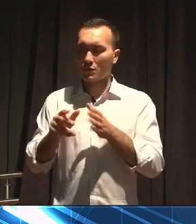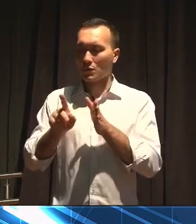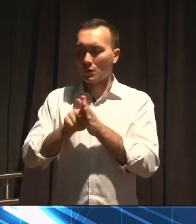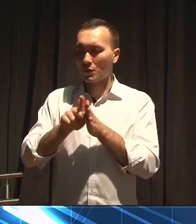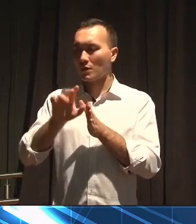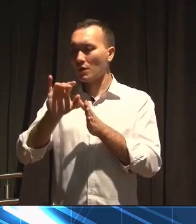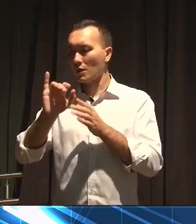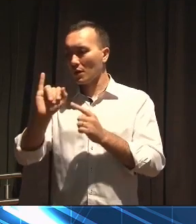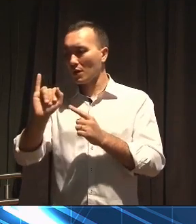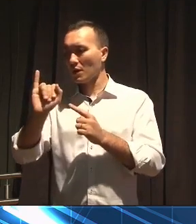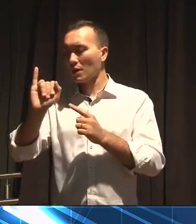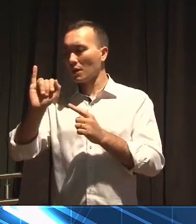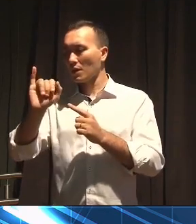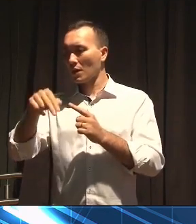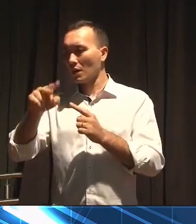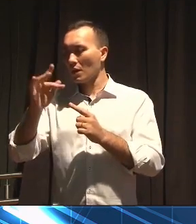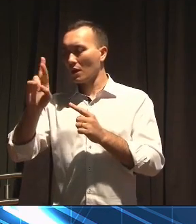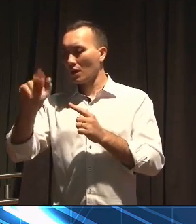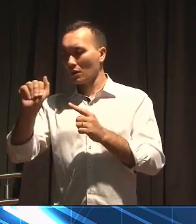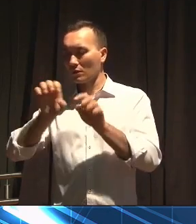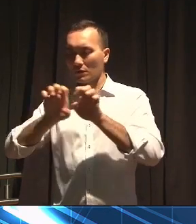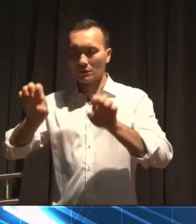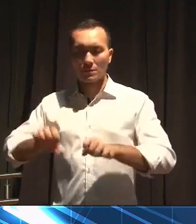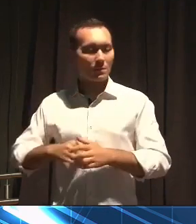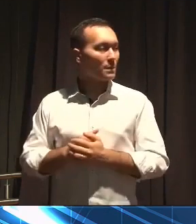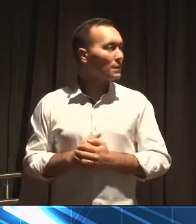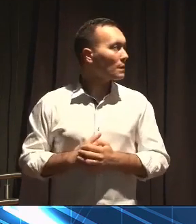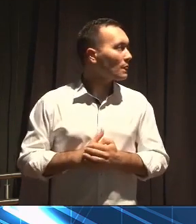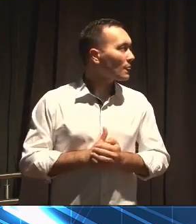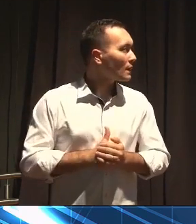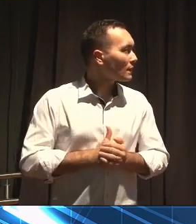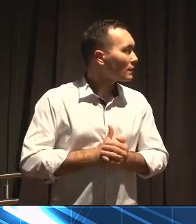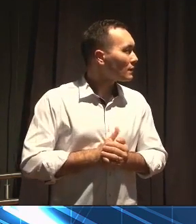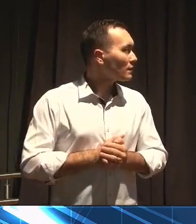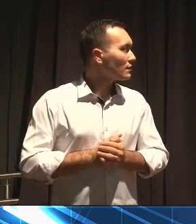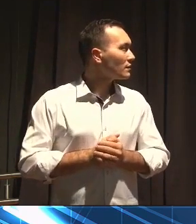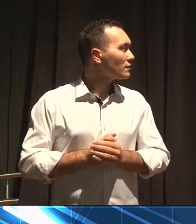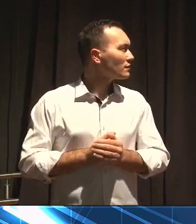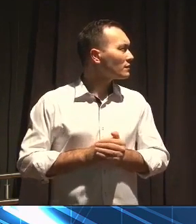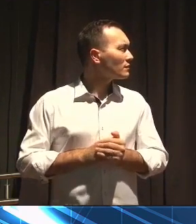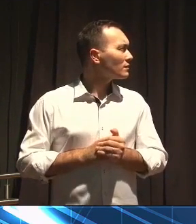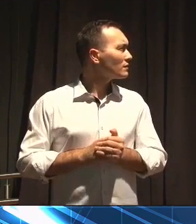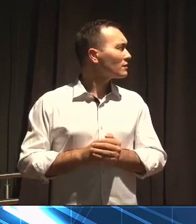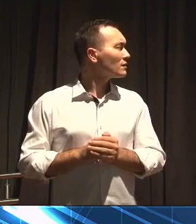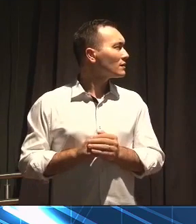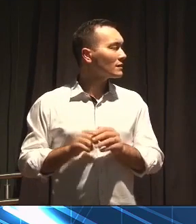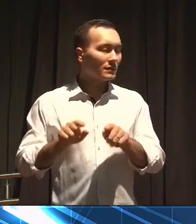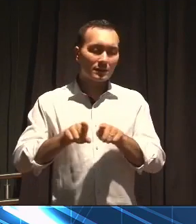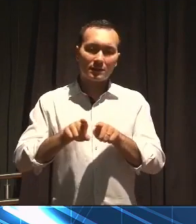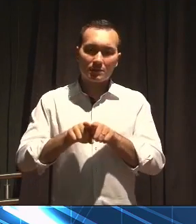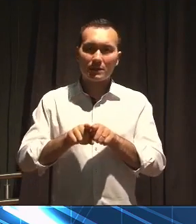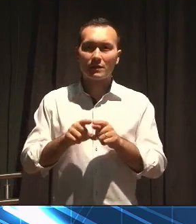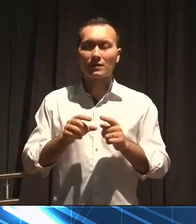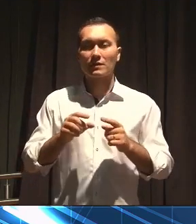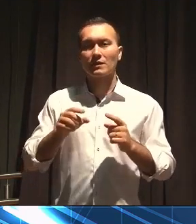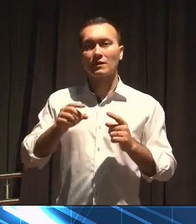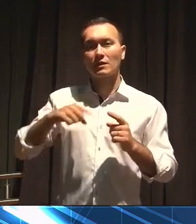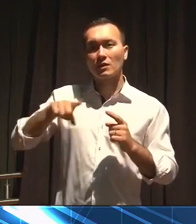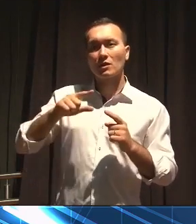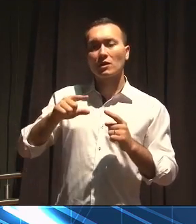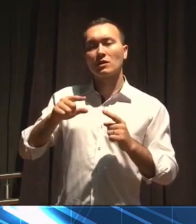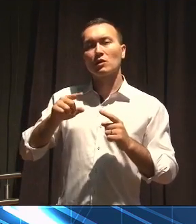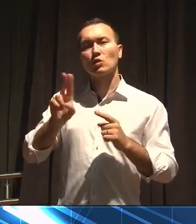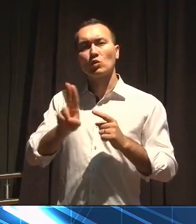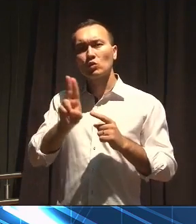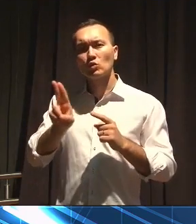uma proximidade muito grande com a parte do Solution Architect e o TAM da AWS, principalmente nessa parte de FinOps, e começamos a, em conjunto,